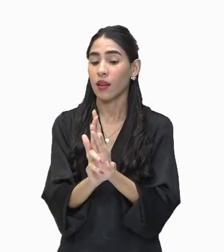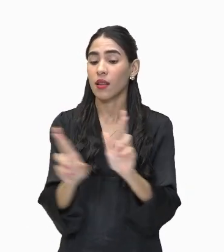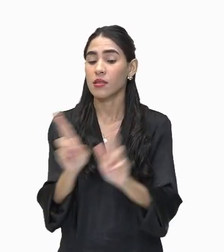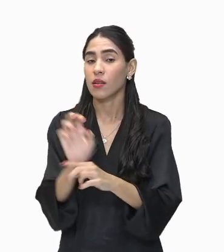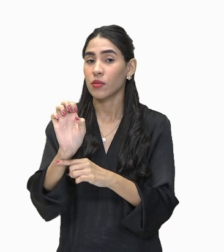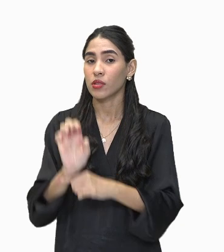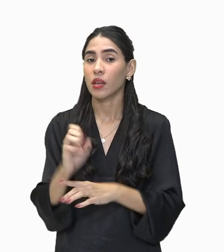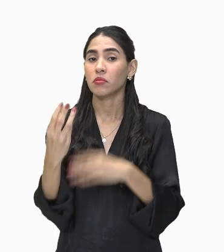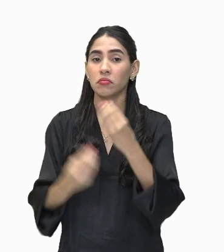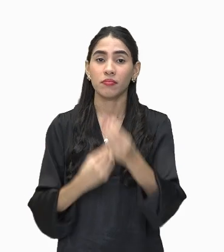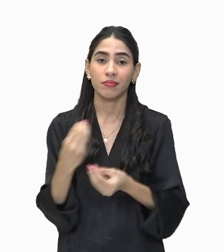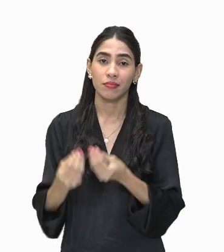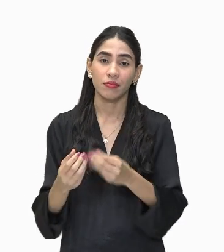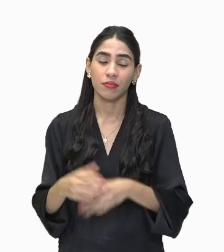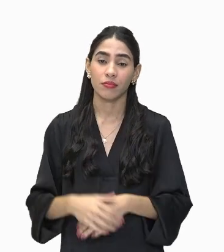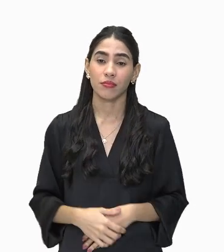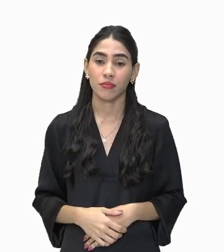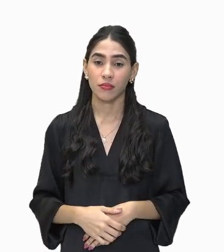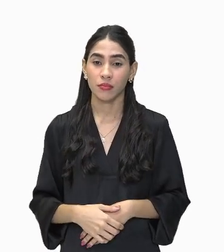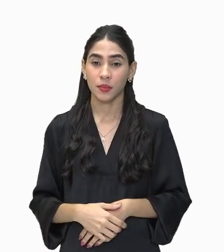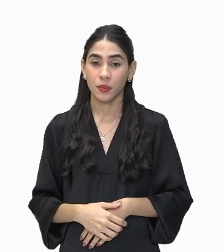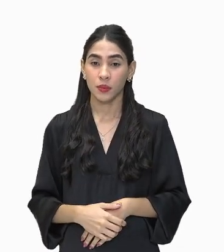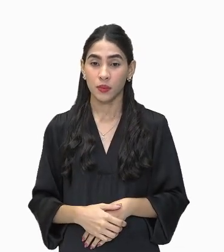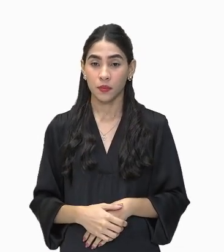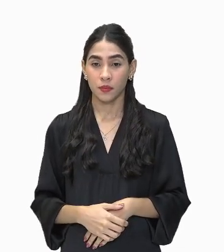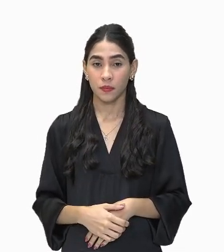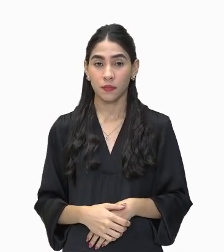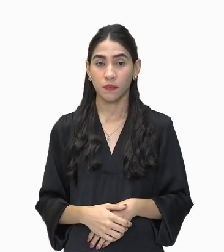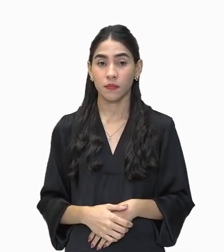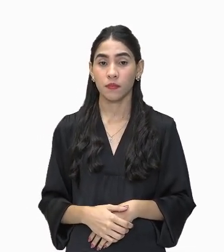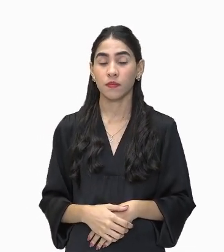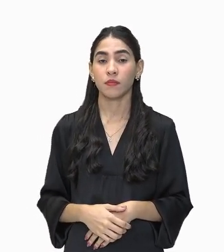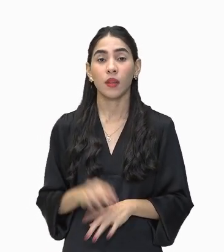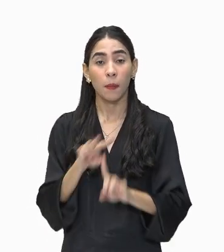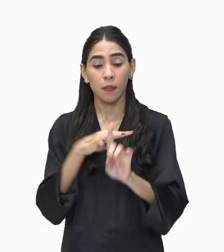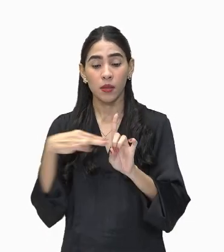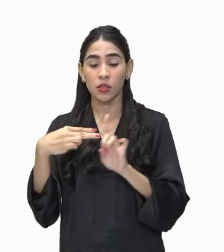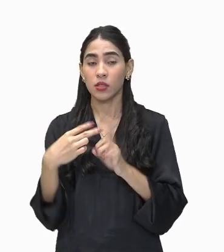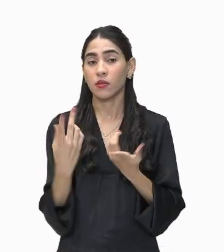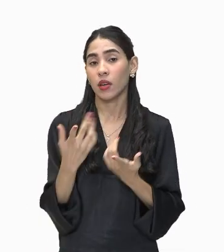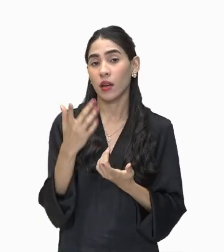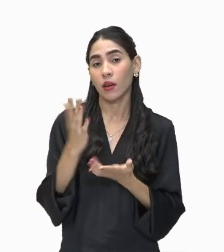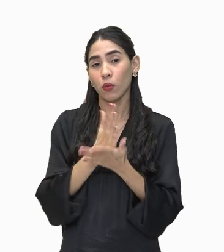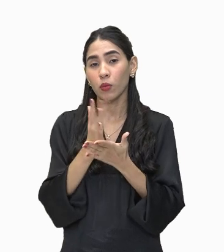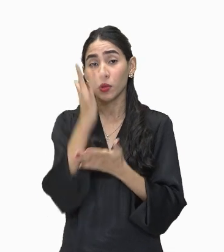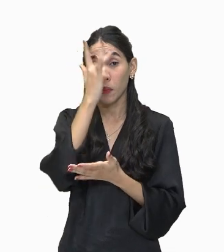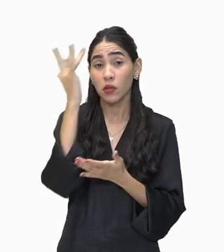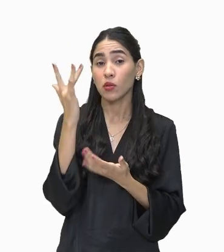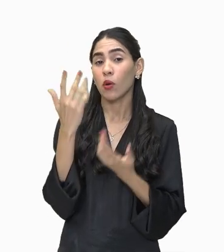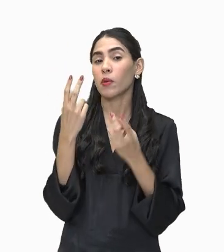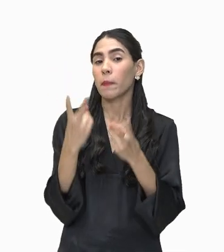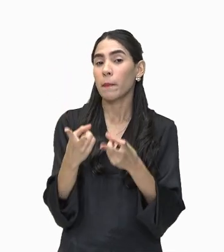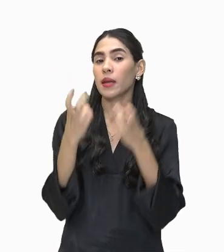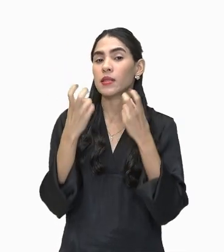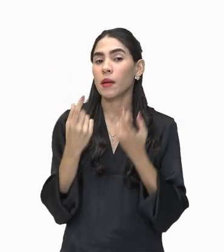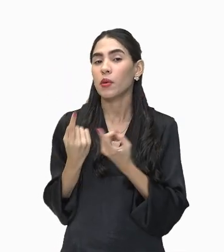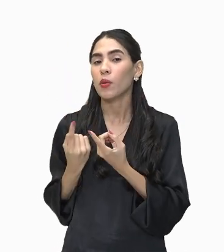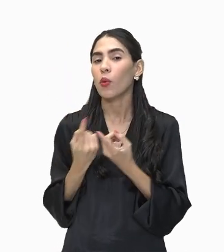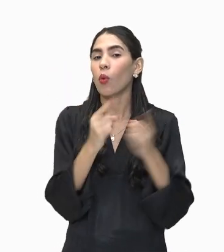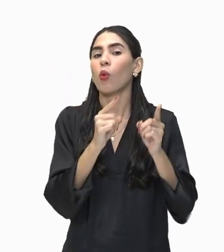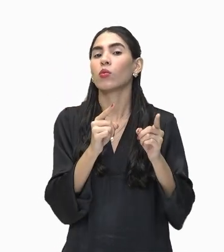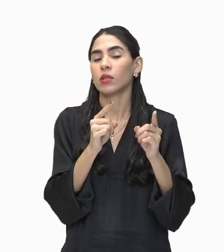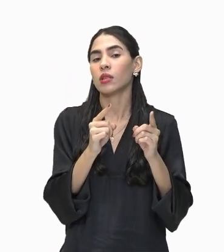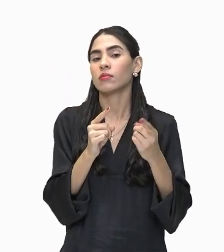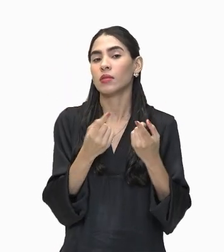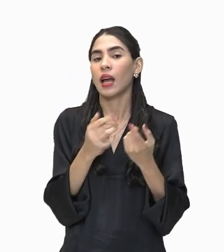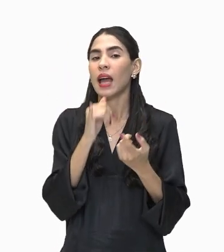se dá? Então, é visto por alguns, né, como um adversário político,